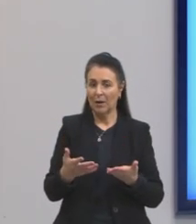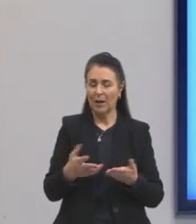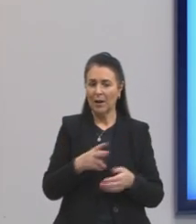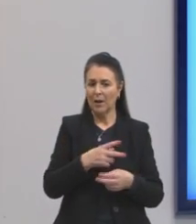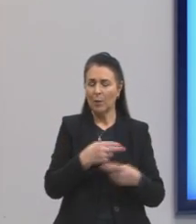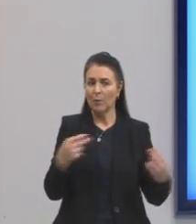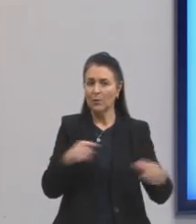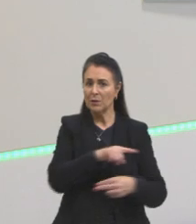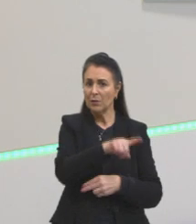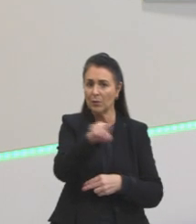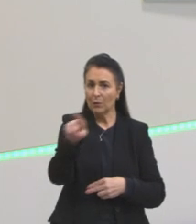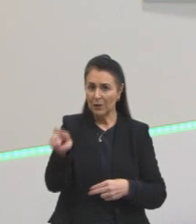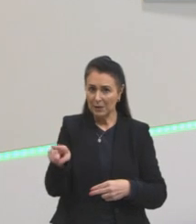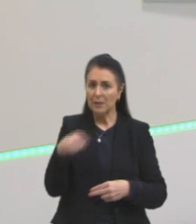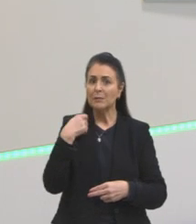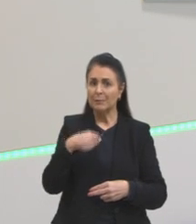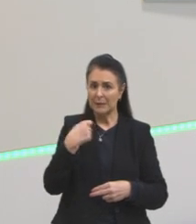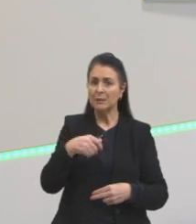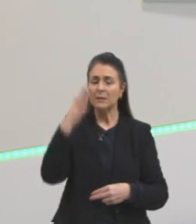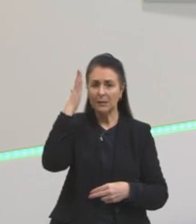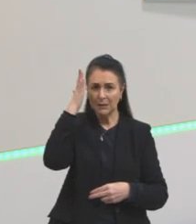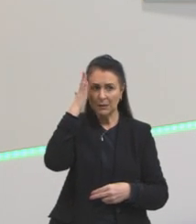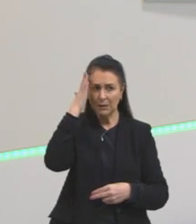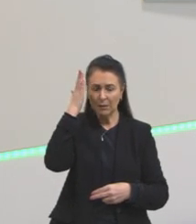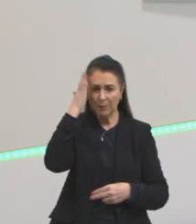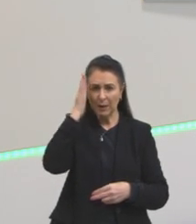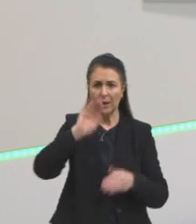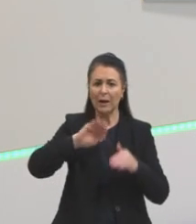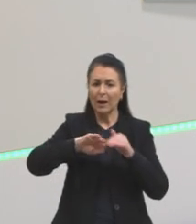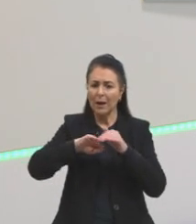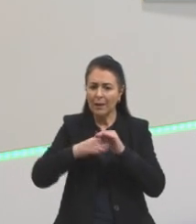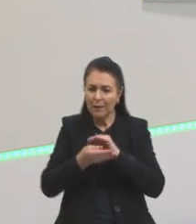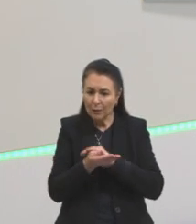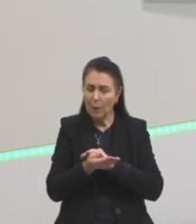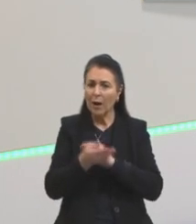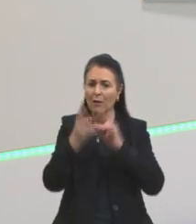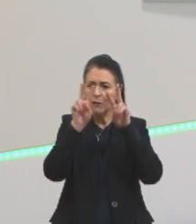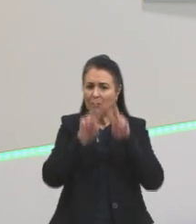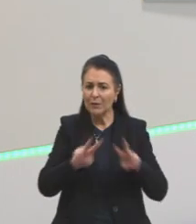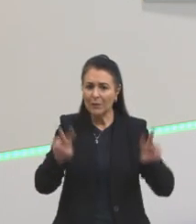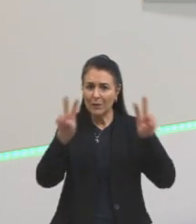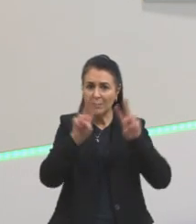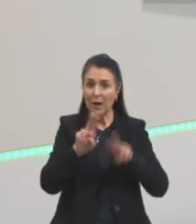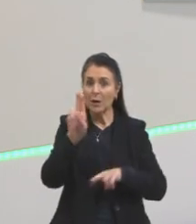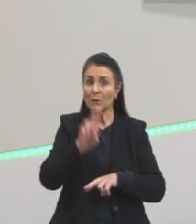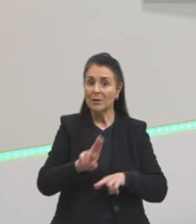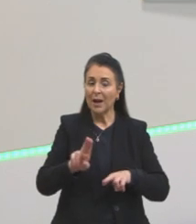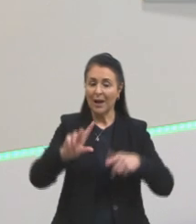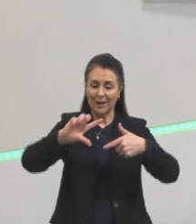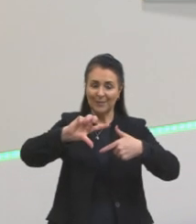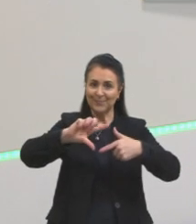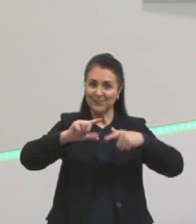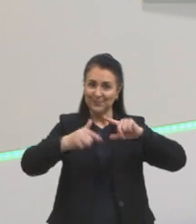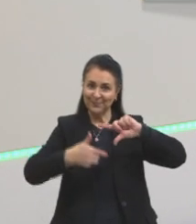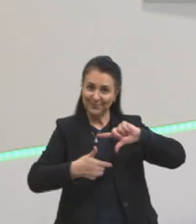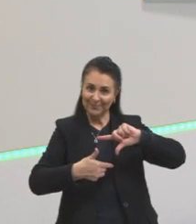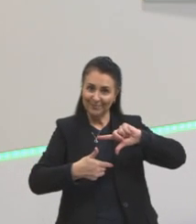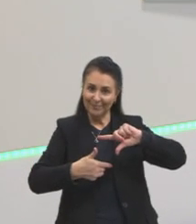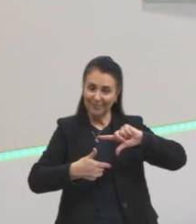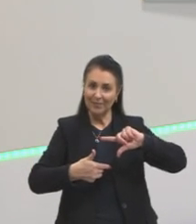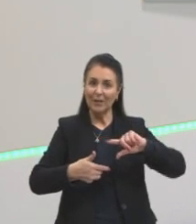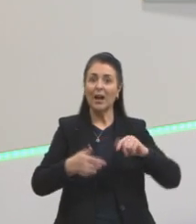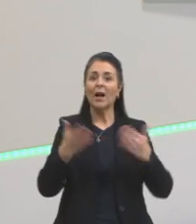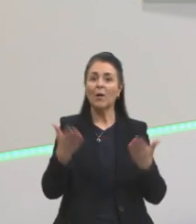que vocês têm que se instrumentalizar se habitua a visualizar na matemática a formas geométricas a partir desse momento